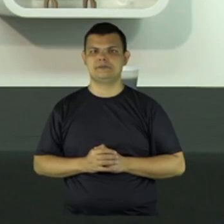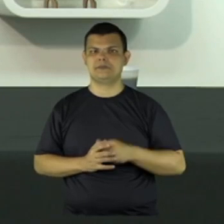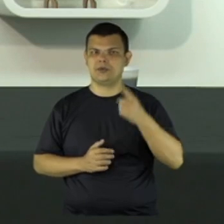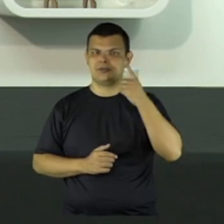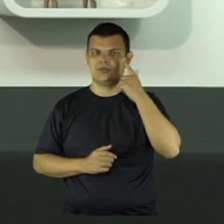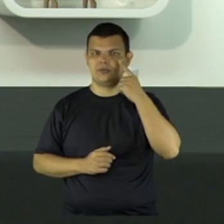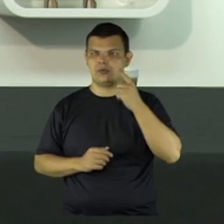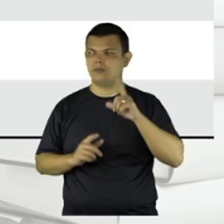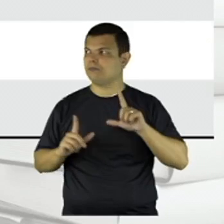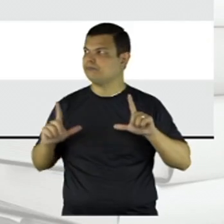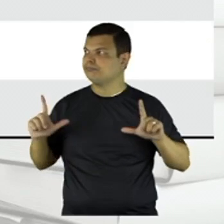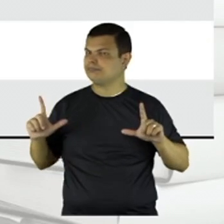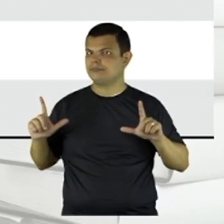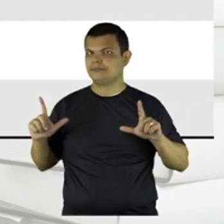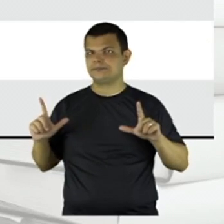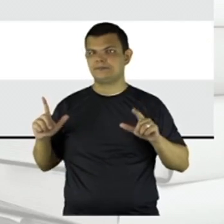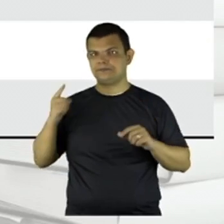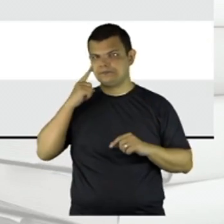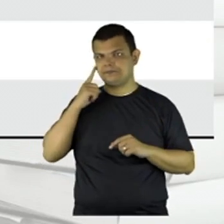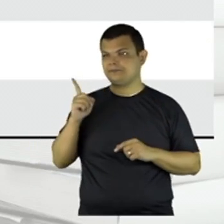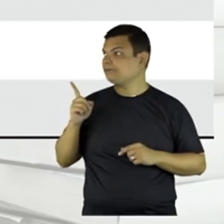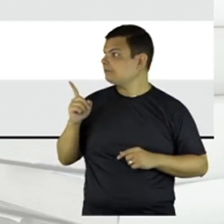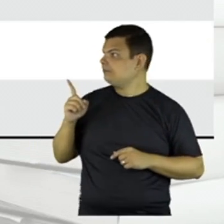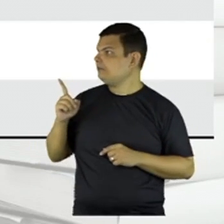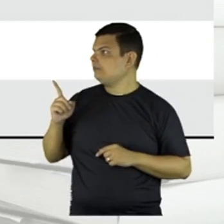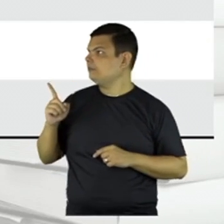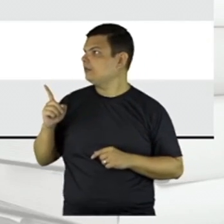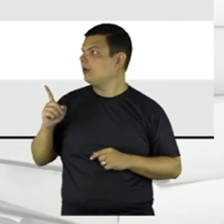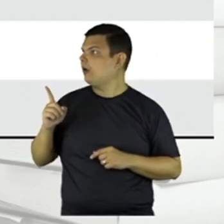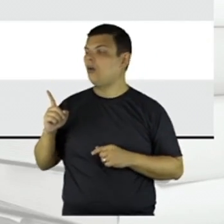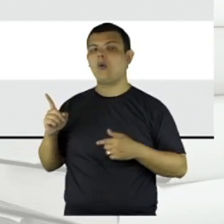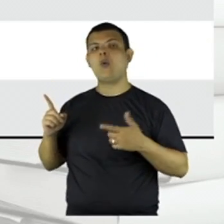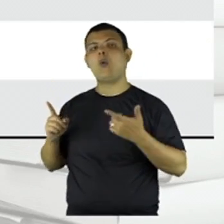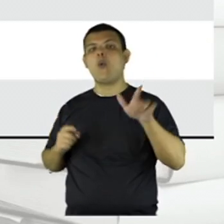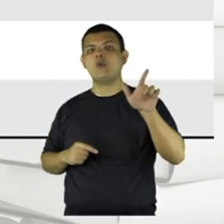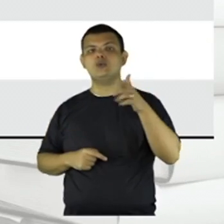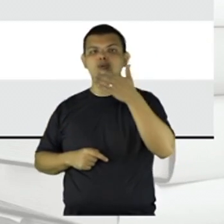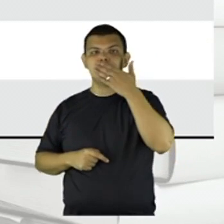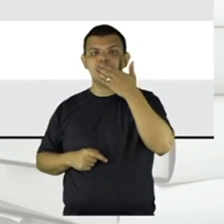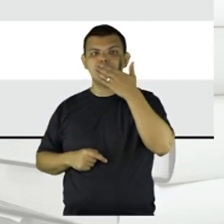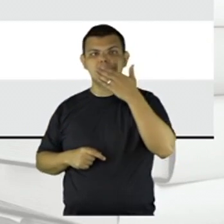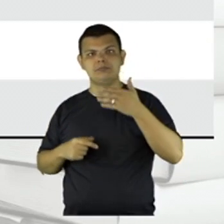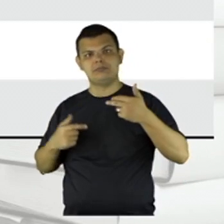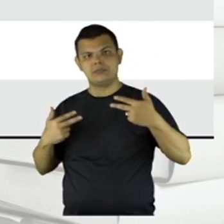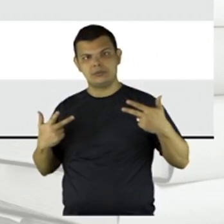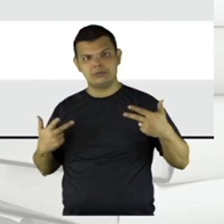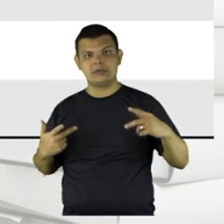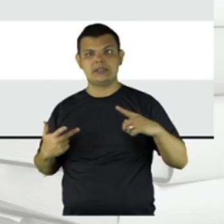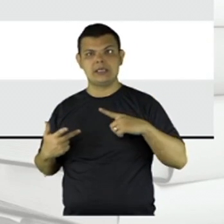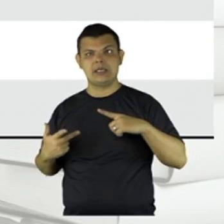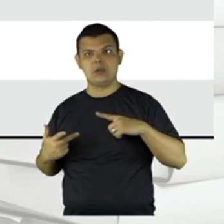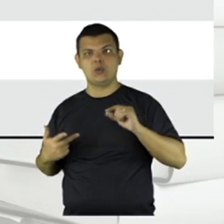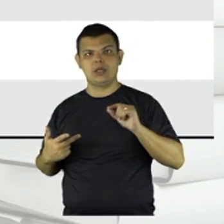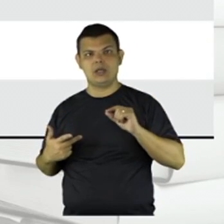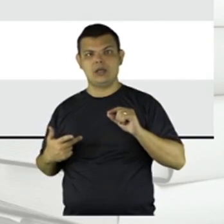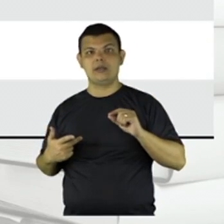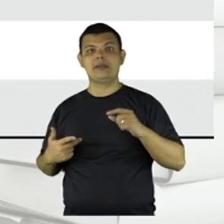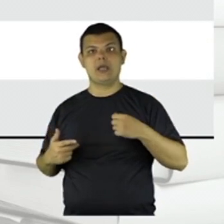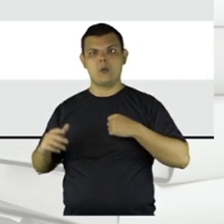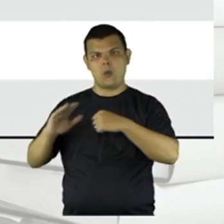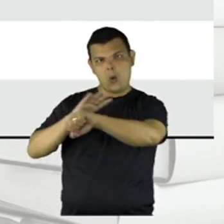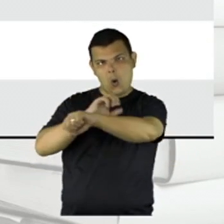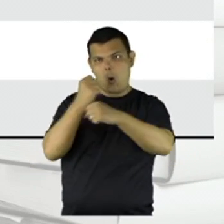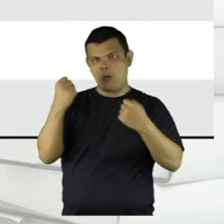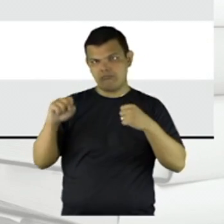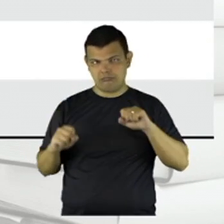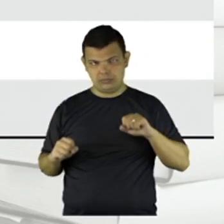nosso slide, vamos voltar para a nossa tela. Vamos ver o outro tipo aí de luta. As lutas com